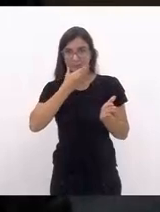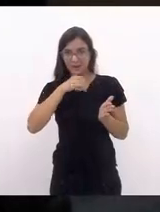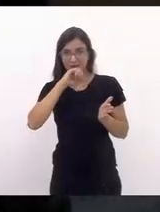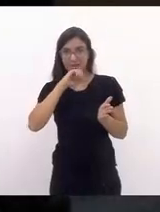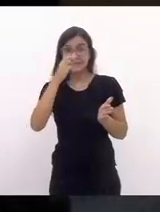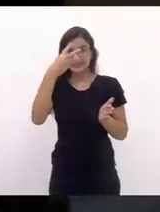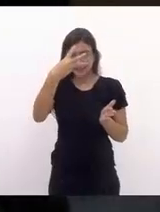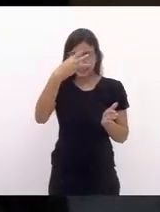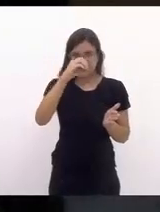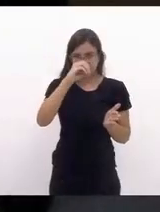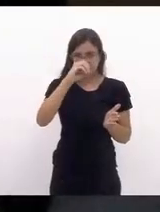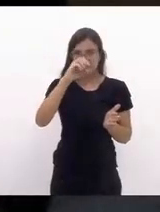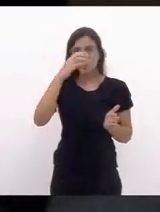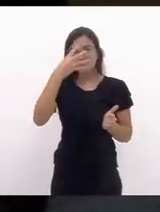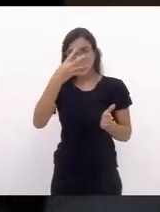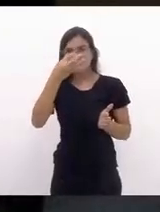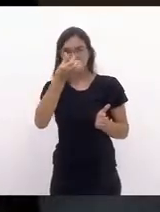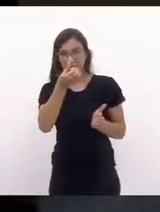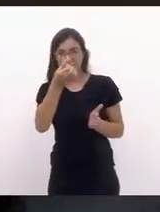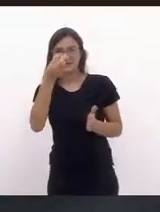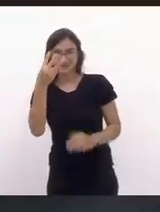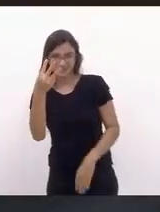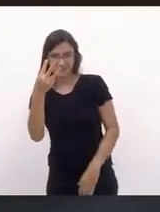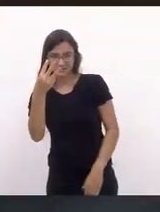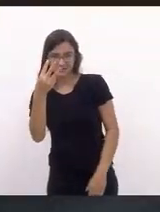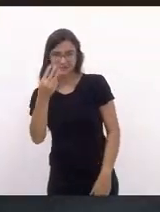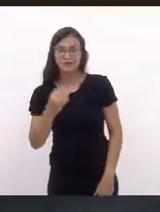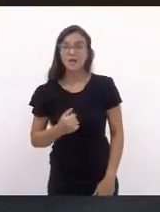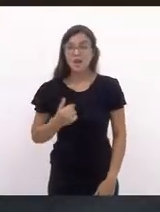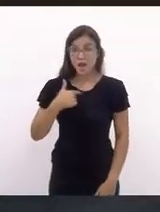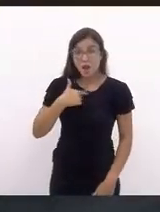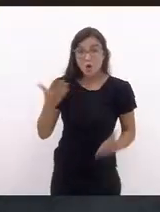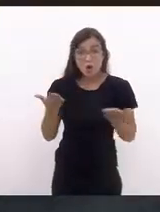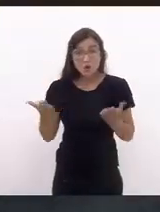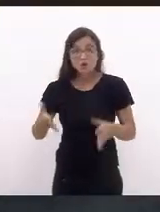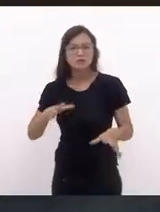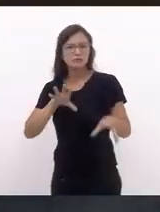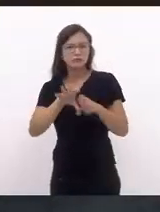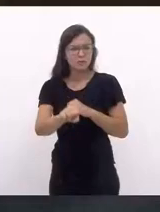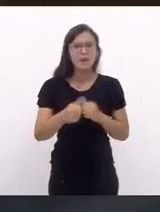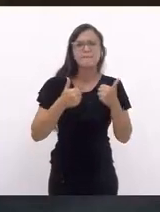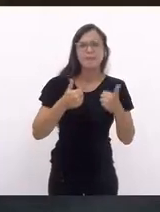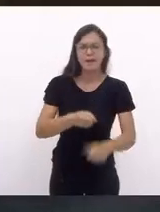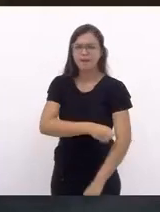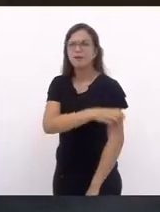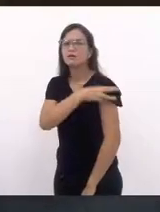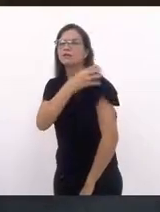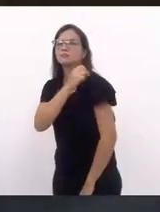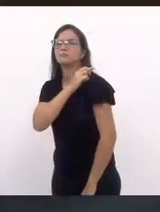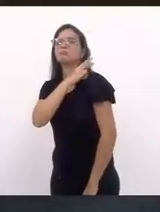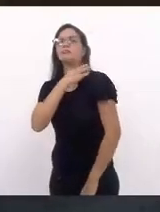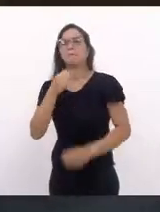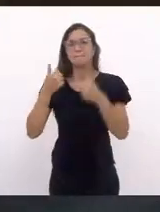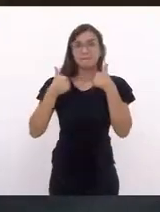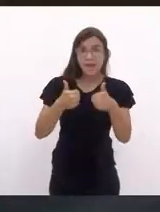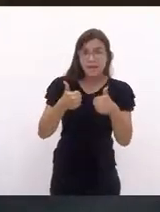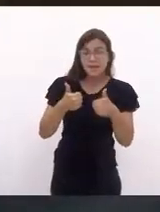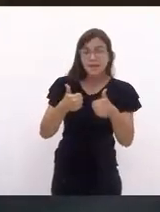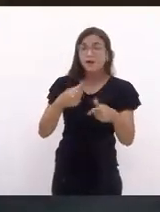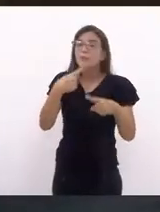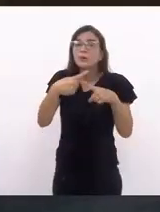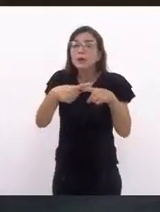se eu hoje tenho a minha formação Se hoje eu tenho a minha educação eu devo o primeiro a Deus